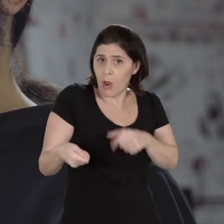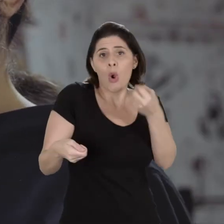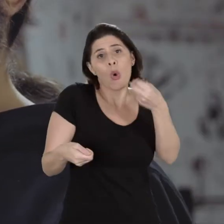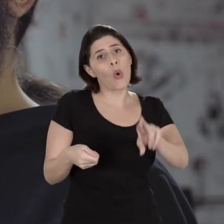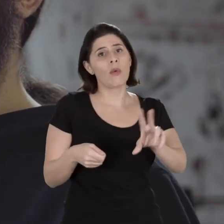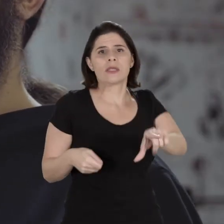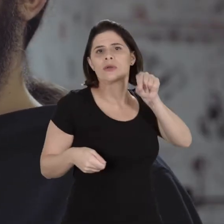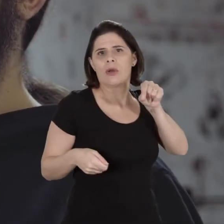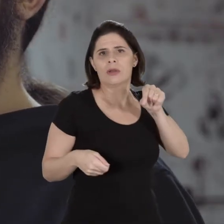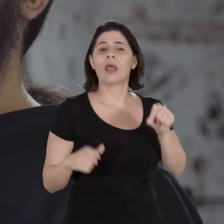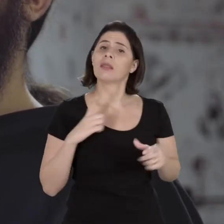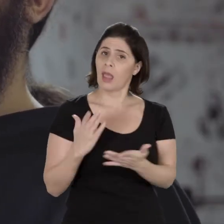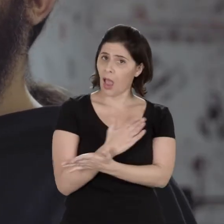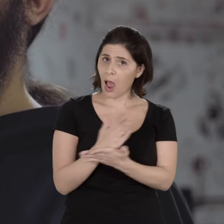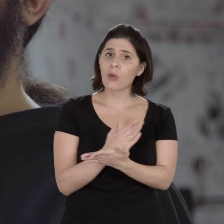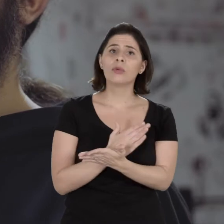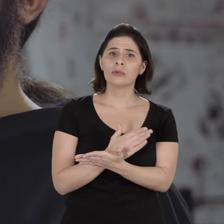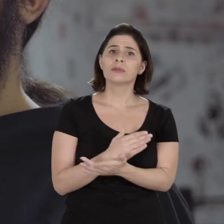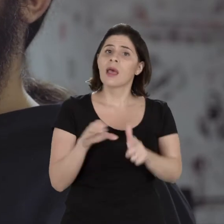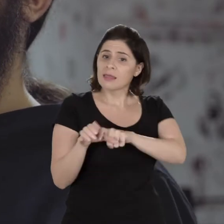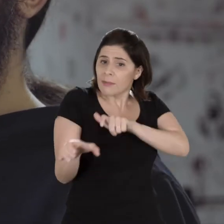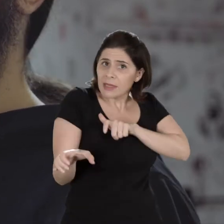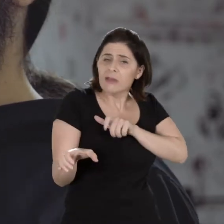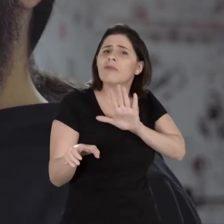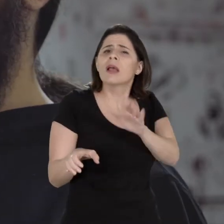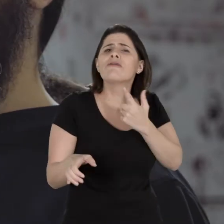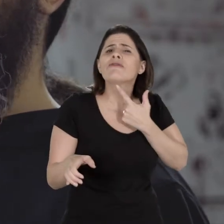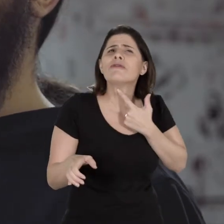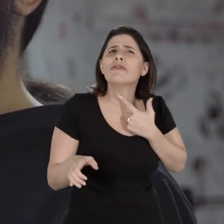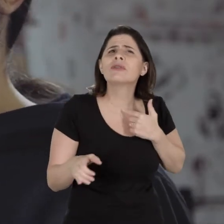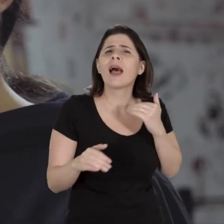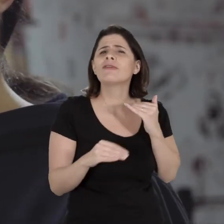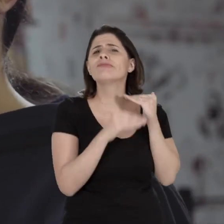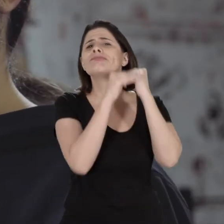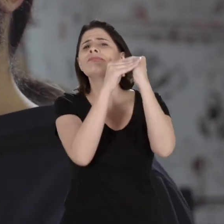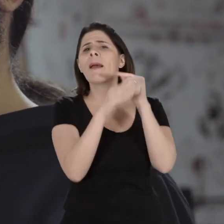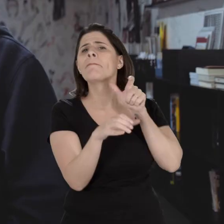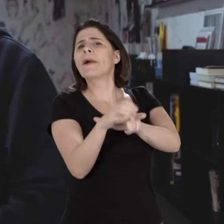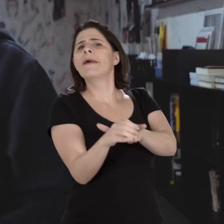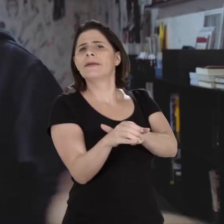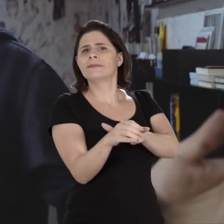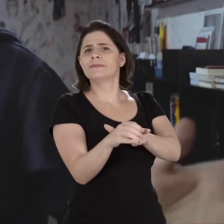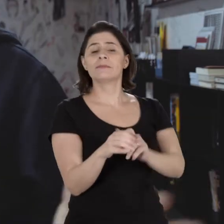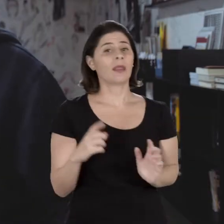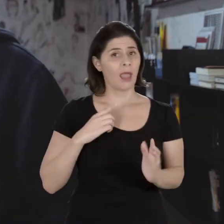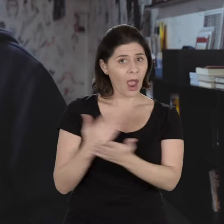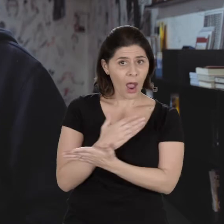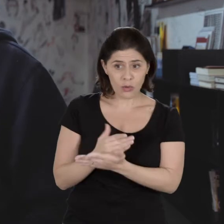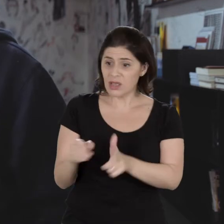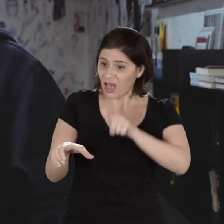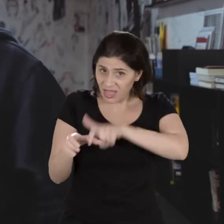Tem autores que transitam no independente, almejando uma hora chegar no mainstream. E tem os autores que